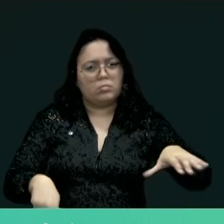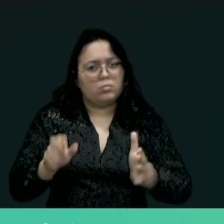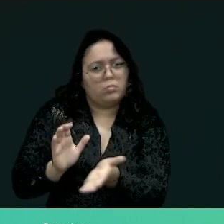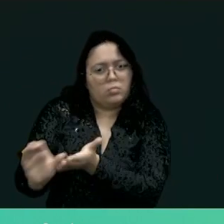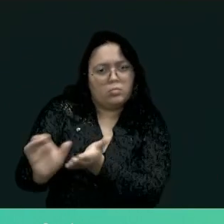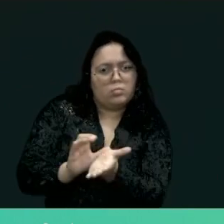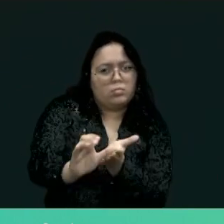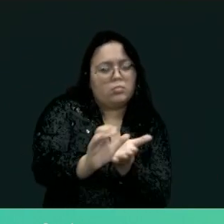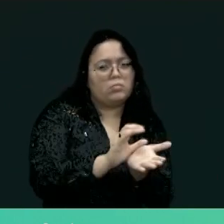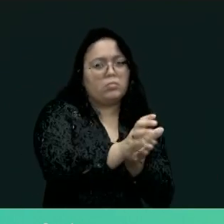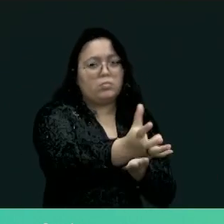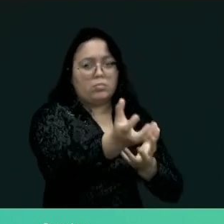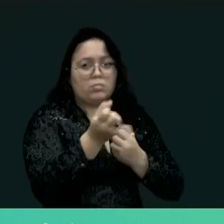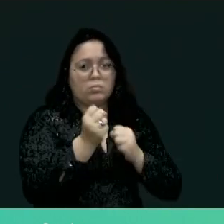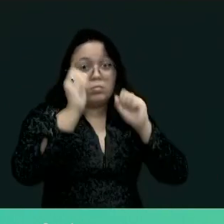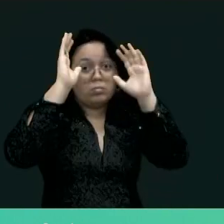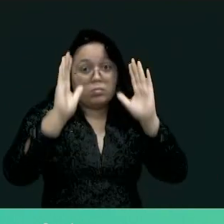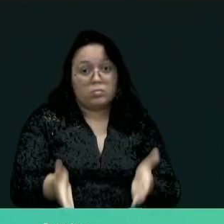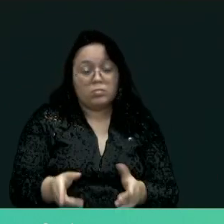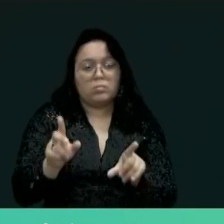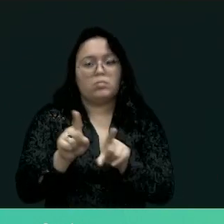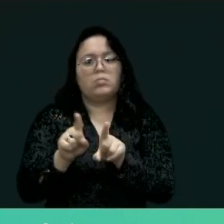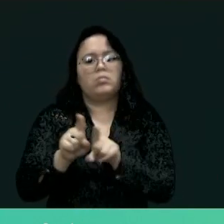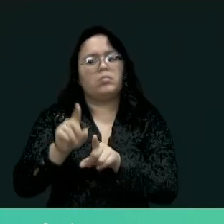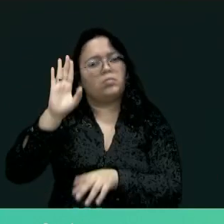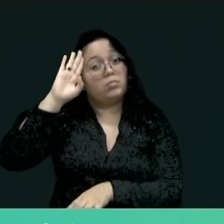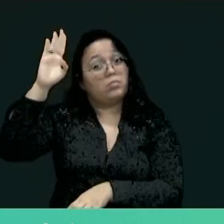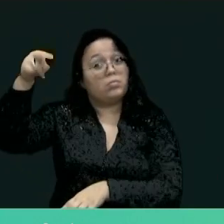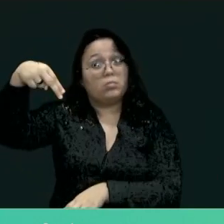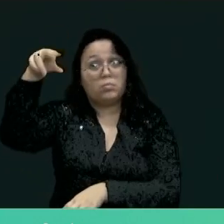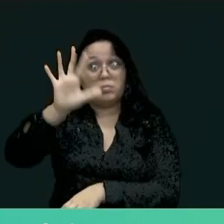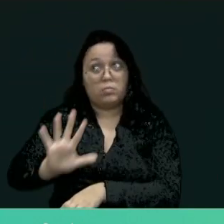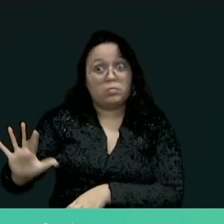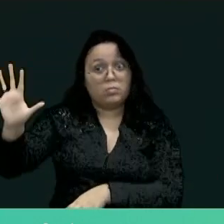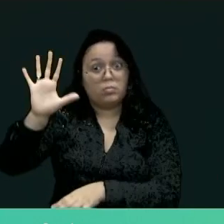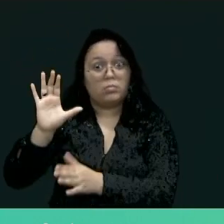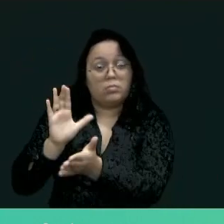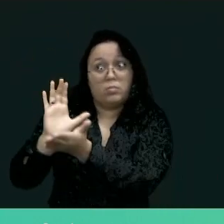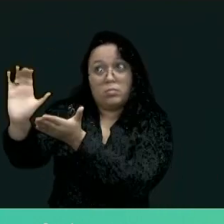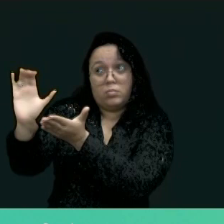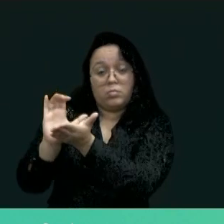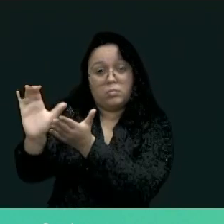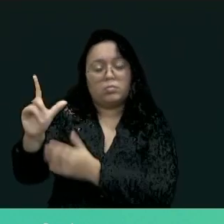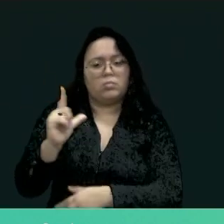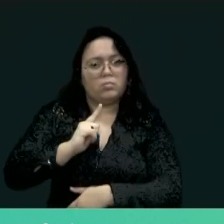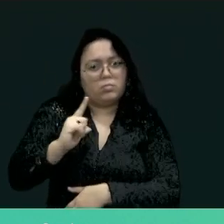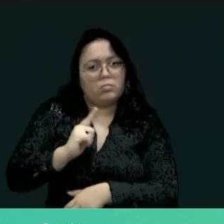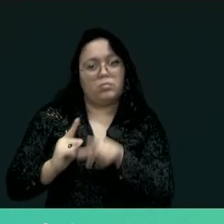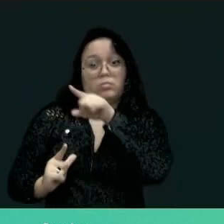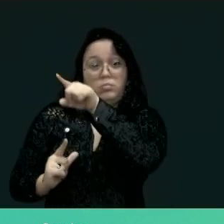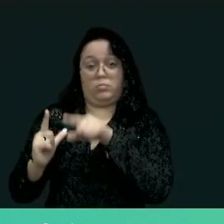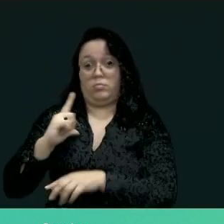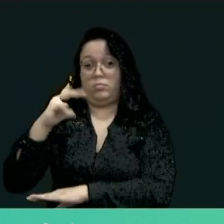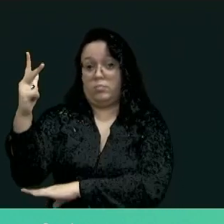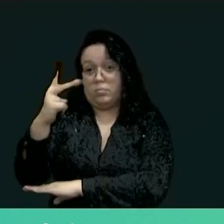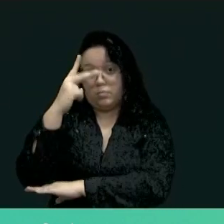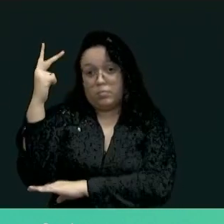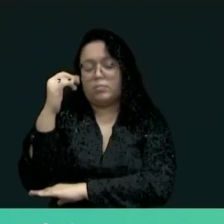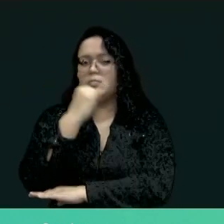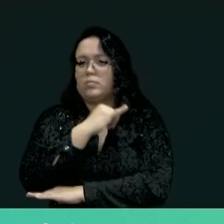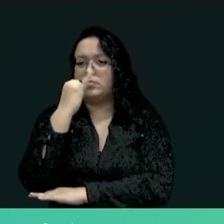investimento, e aí com destaque para o Nordeste, nos estados que receberam investimento, a energia